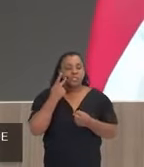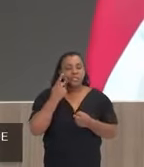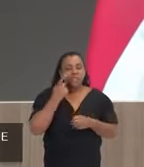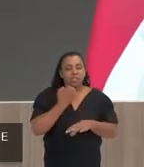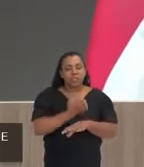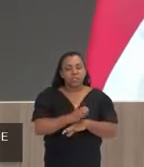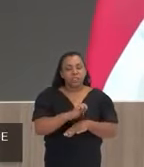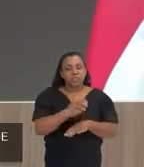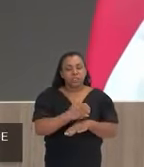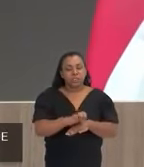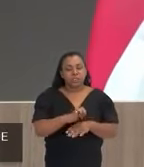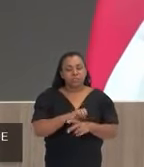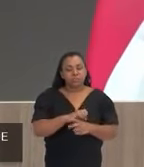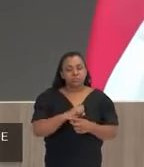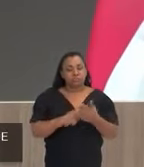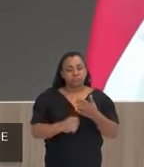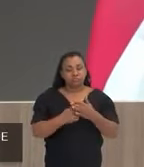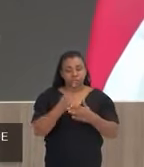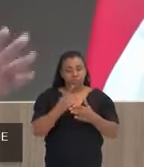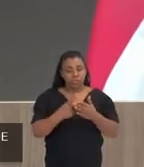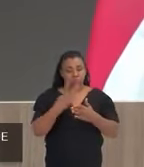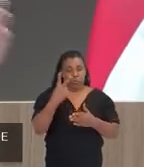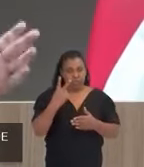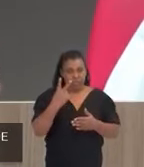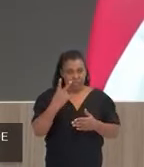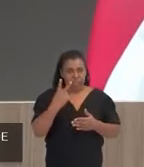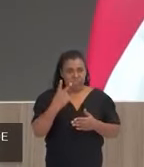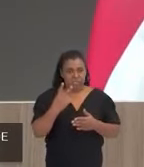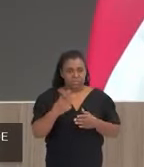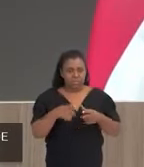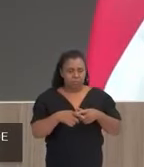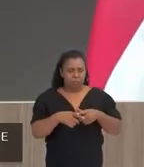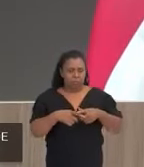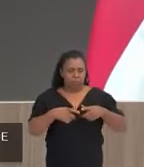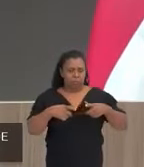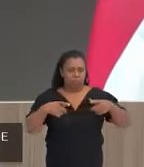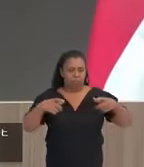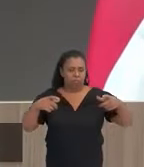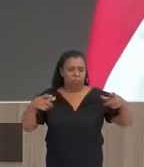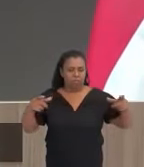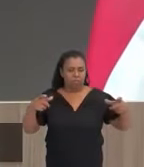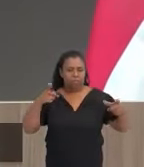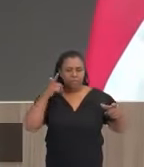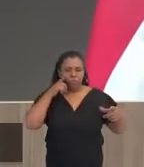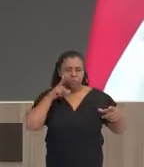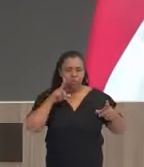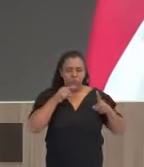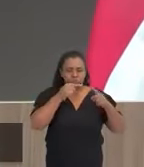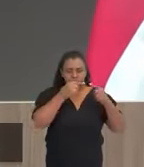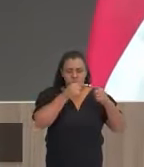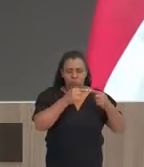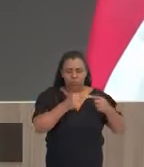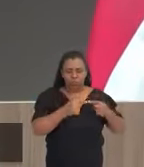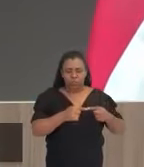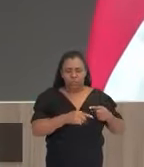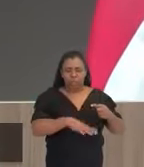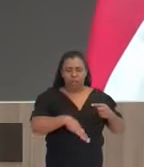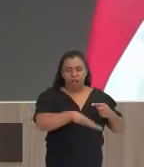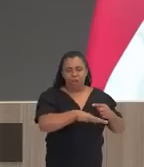duas edições. E aí o tema foi alargado para alcançar vários outros